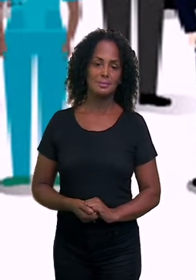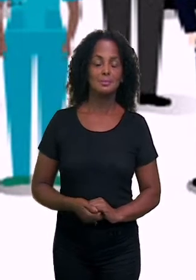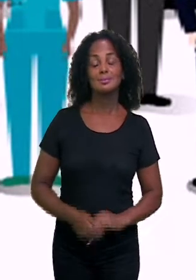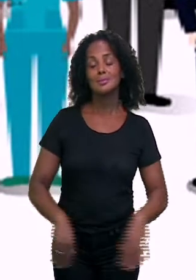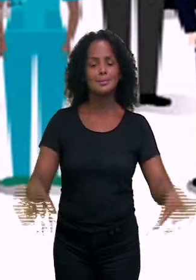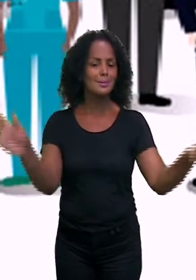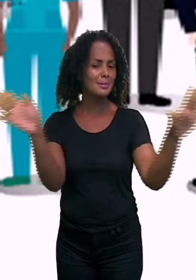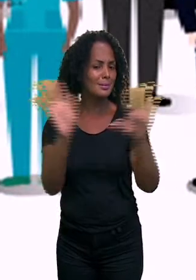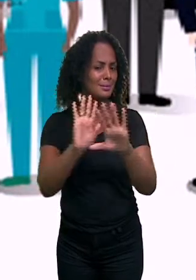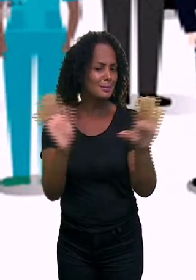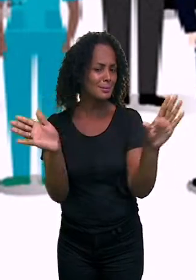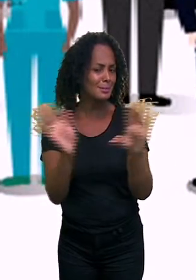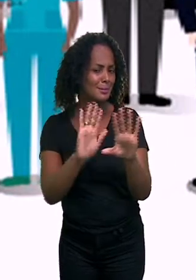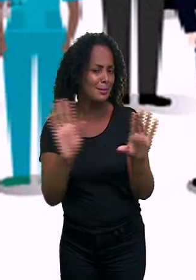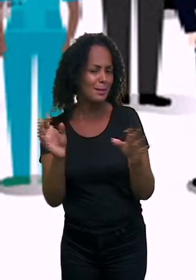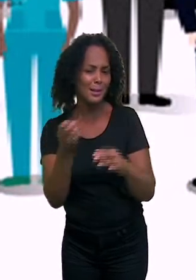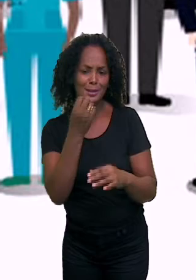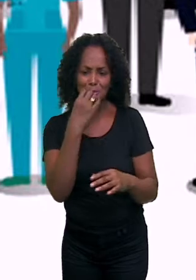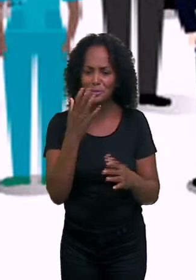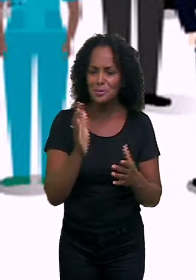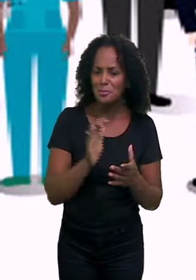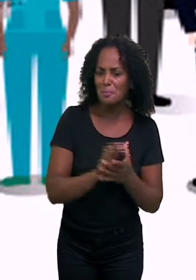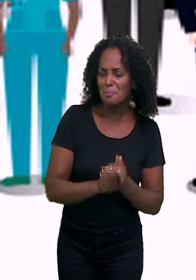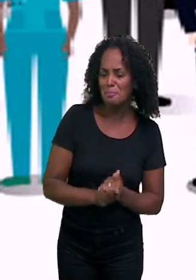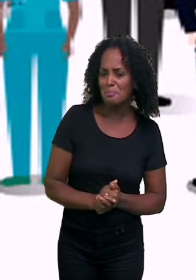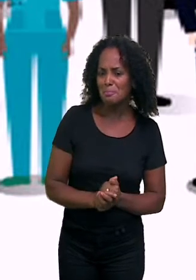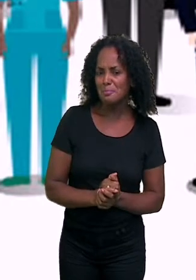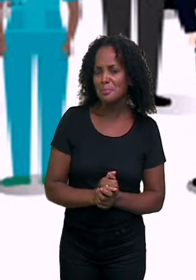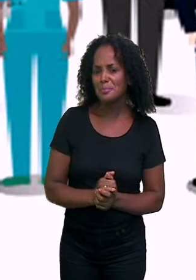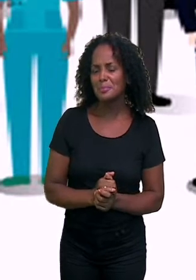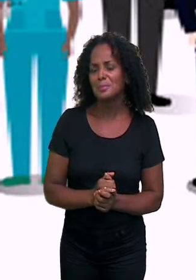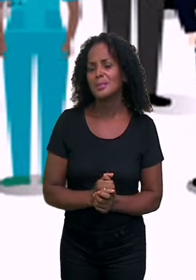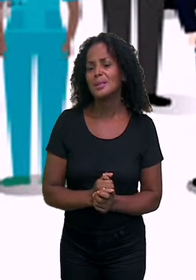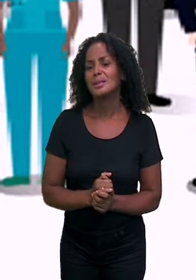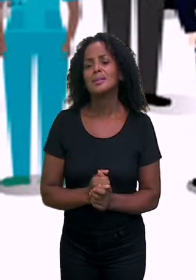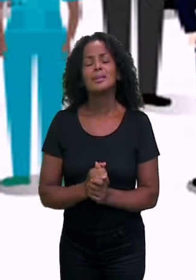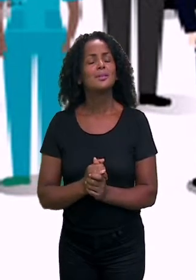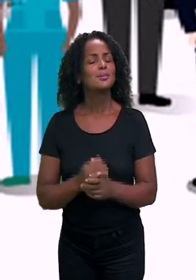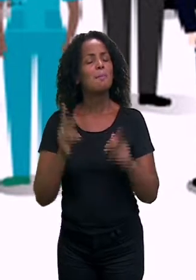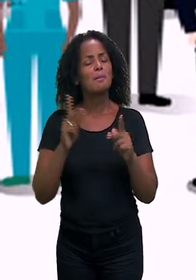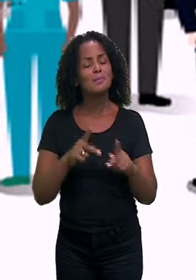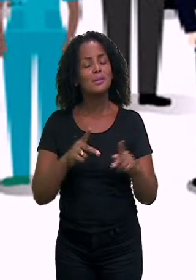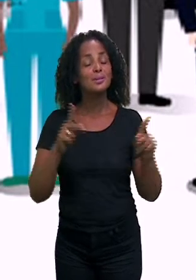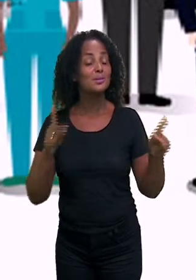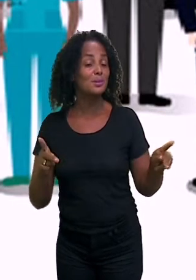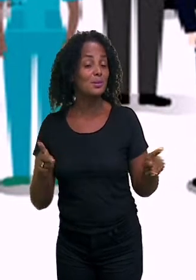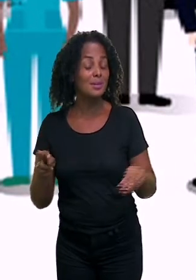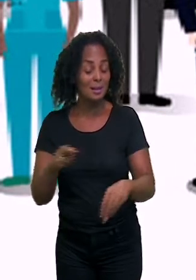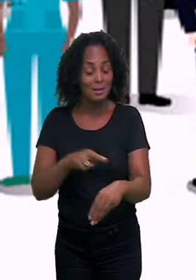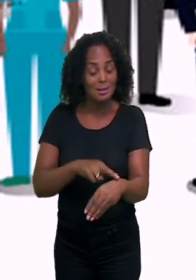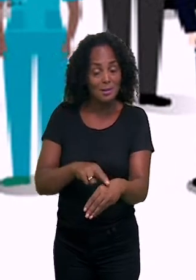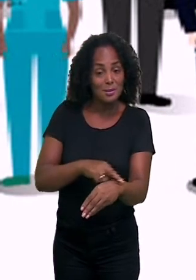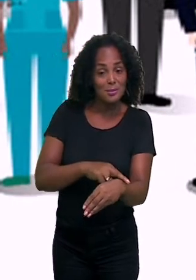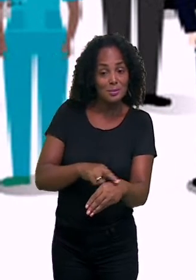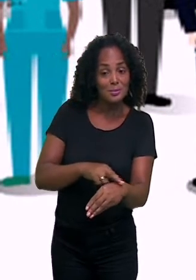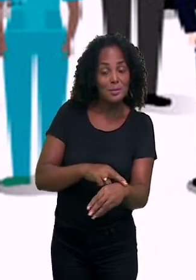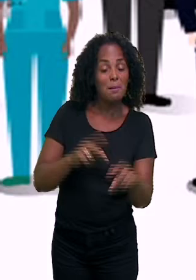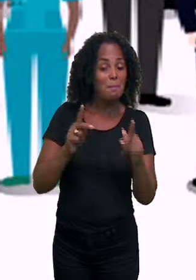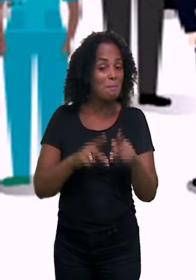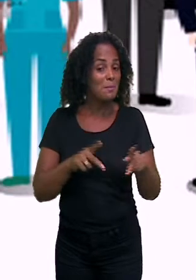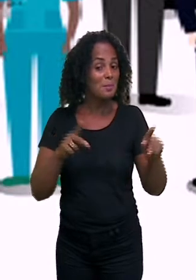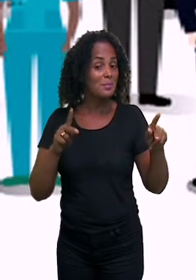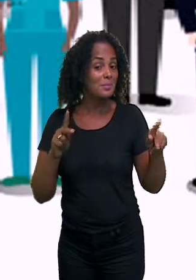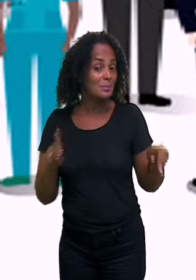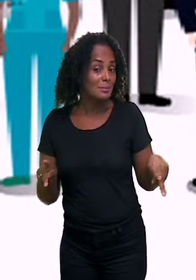Oi Hello guys Olá pessoal ai minha Pit Roberta eu sou a professora Roberta Sou